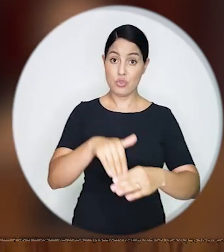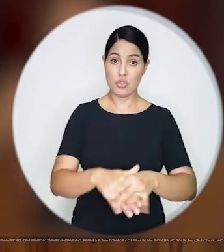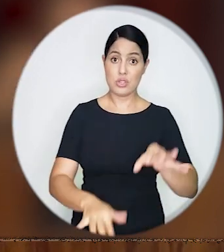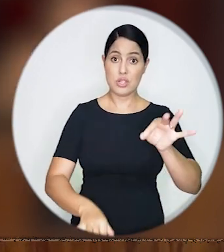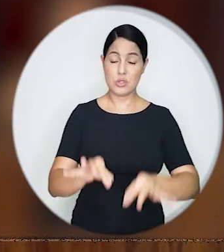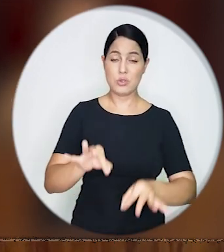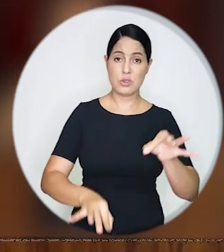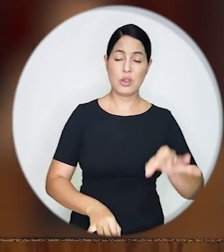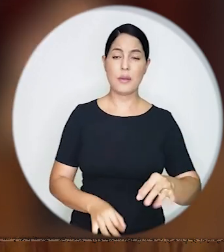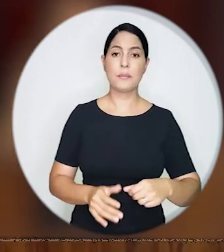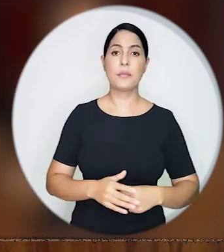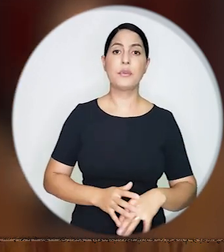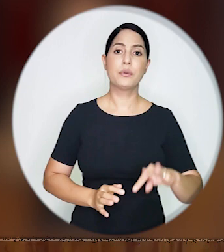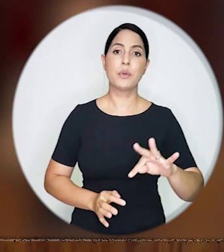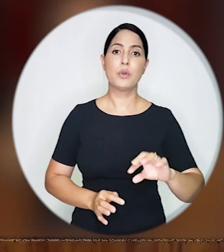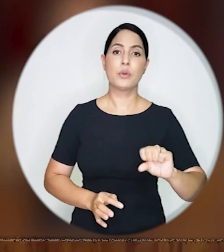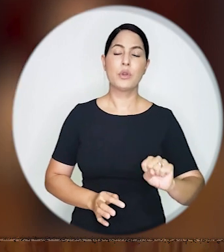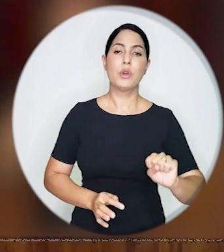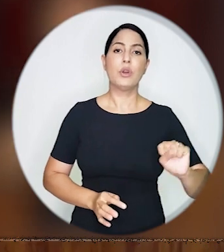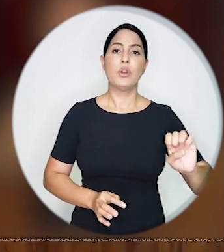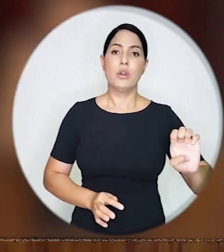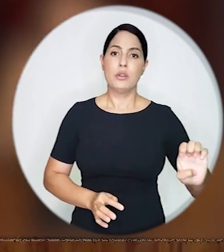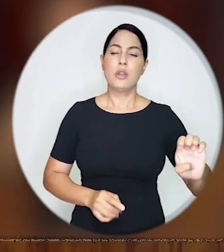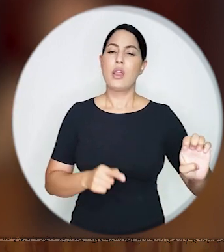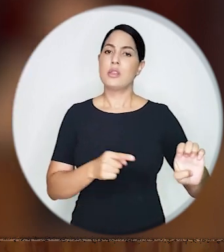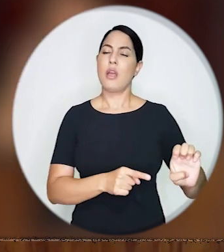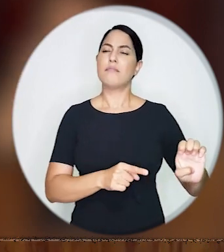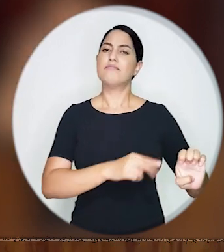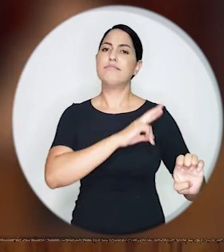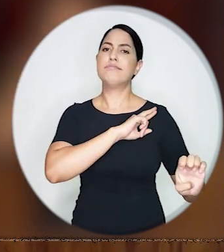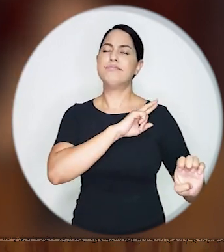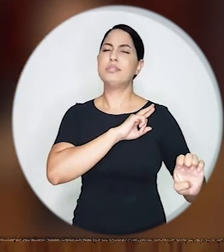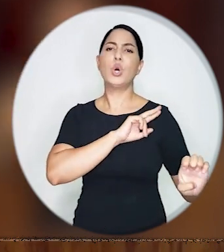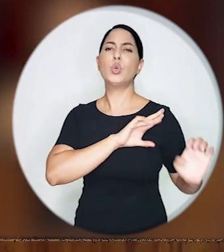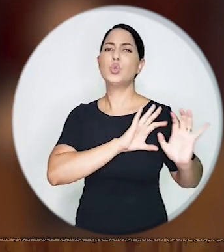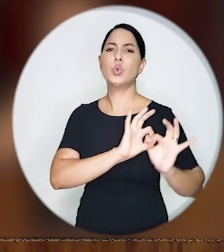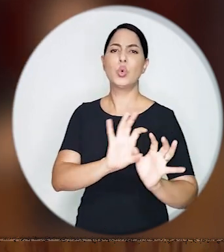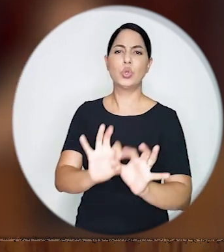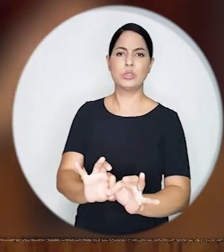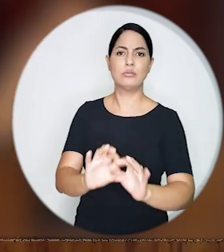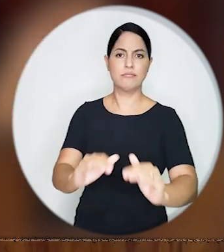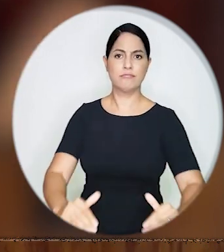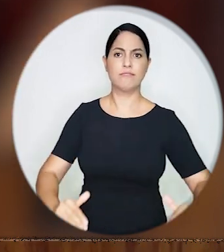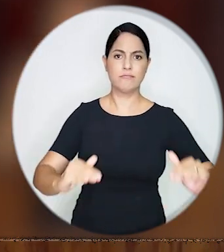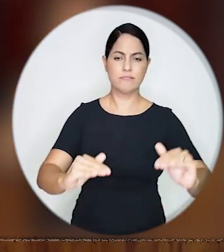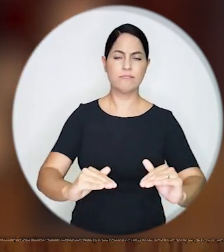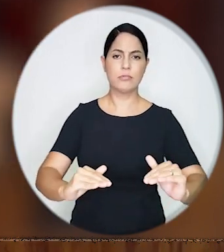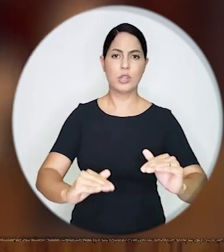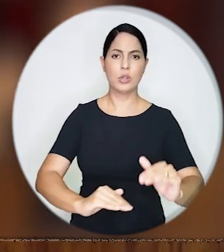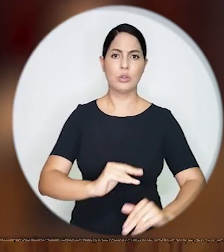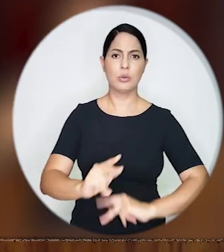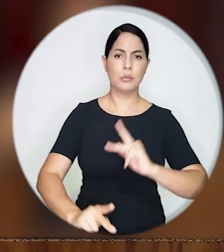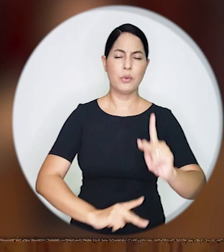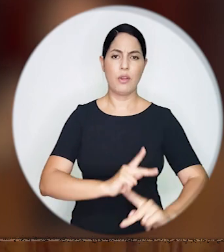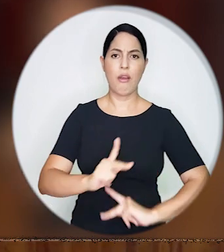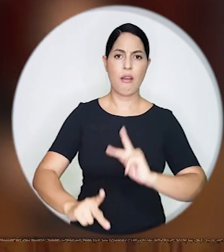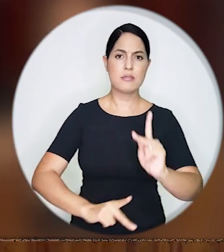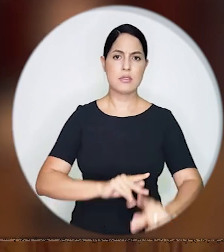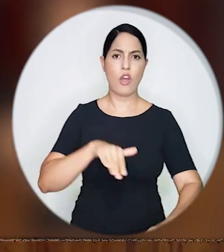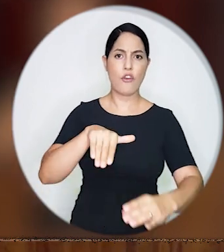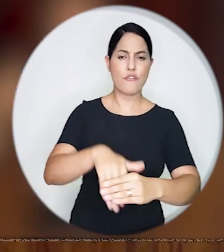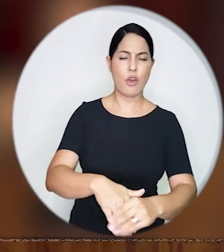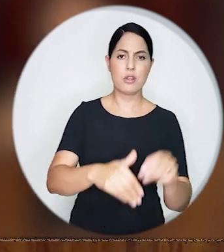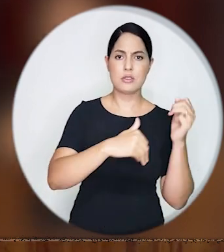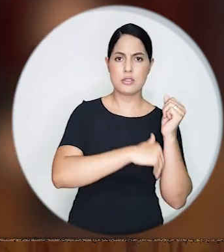Estado Democrático de Direito. Isso porque o Tribunal Superior Eleitoral carrega a responsabilidade de efetivar a soberania popular por meio do